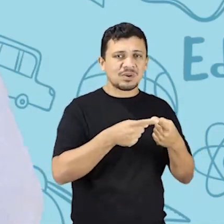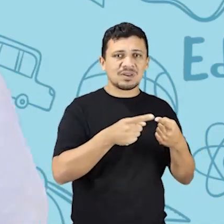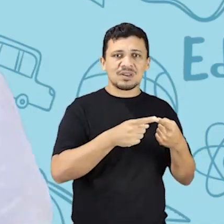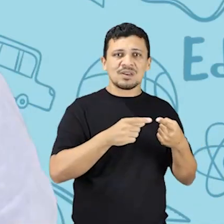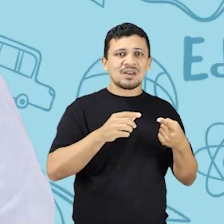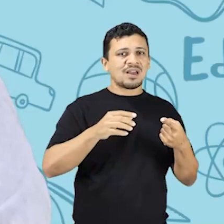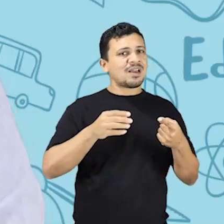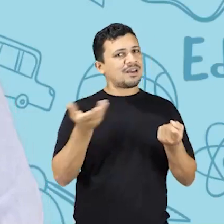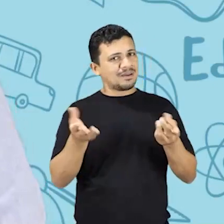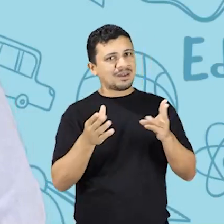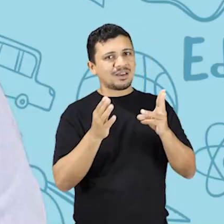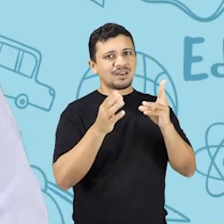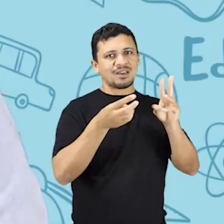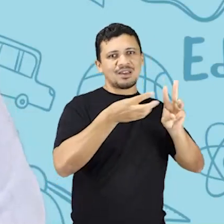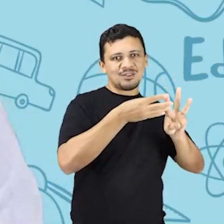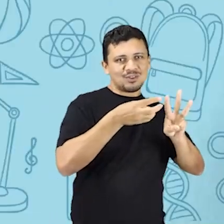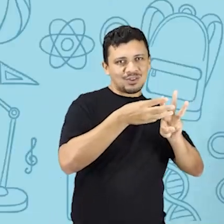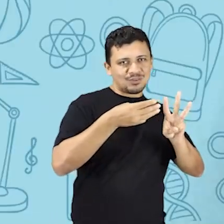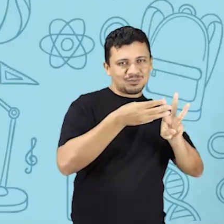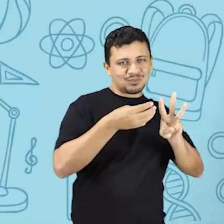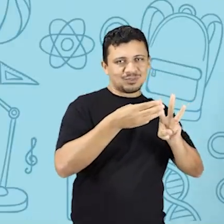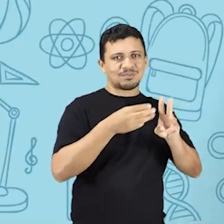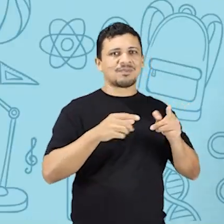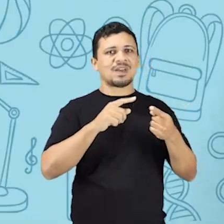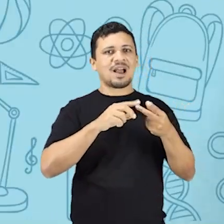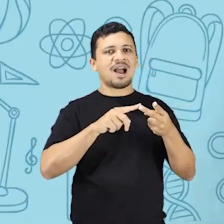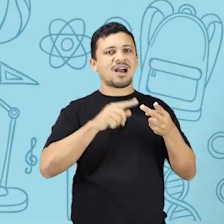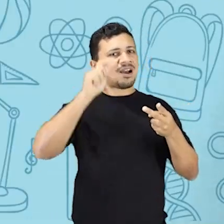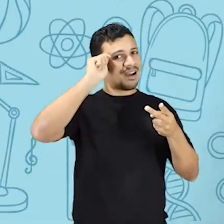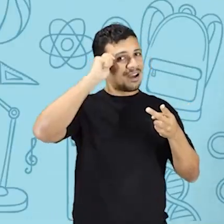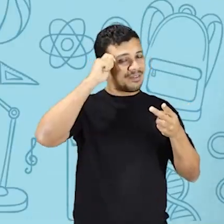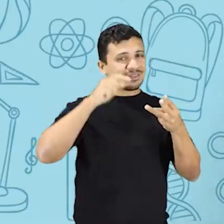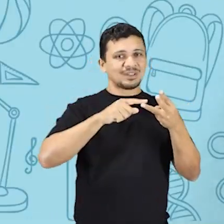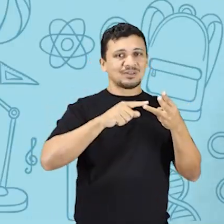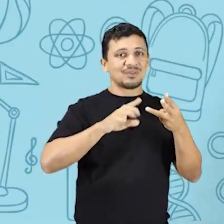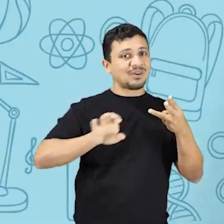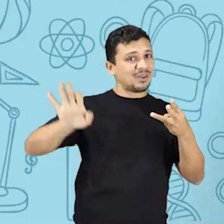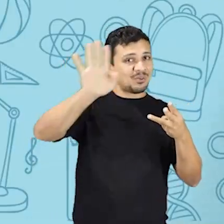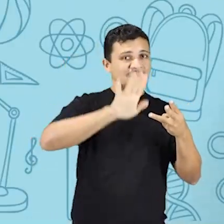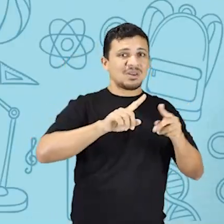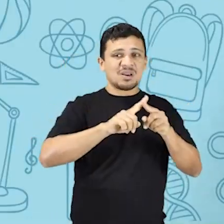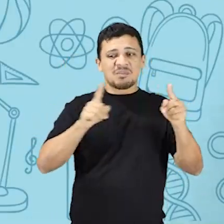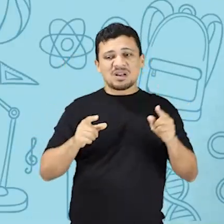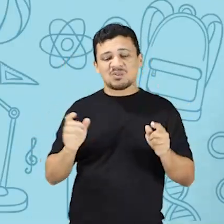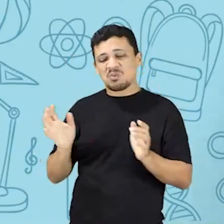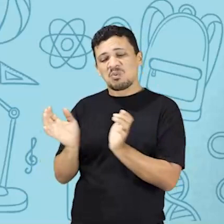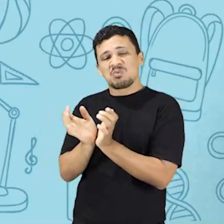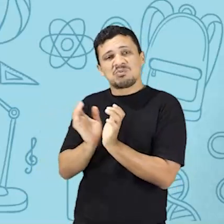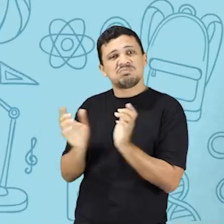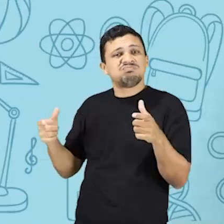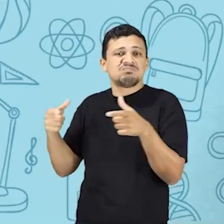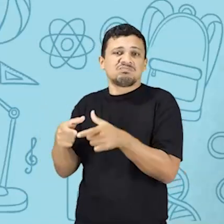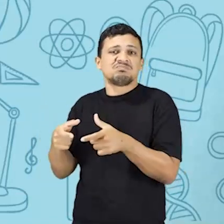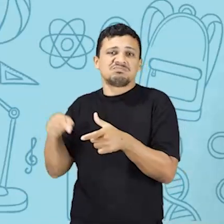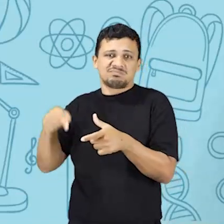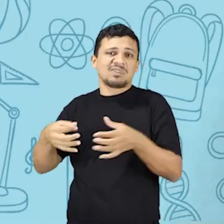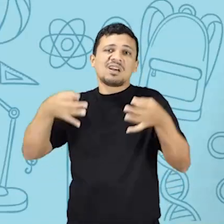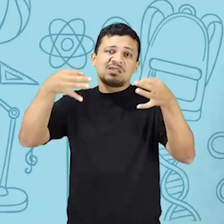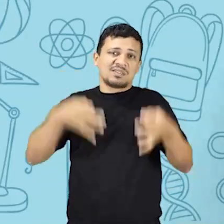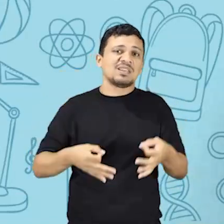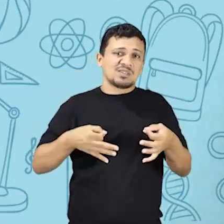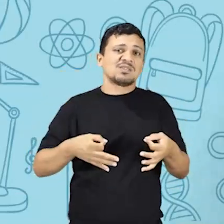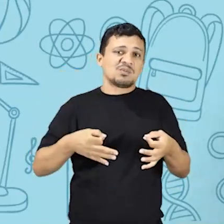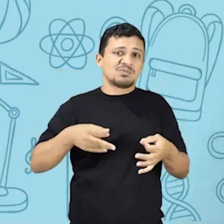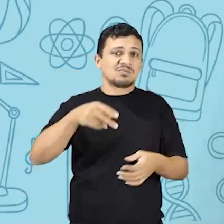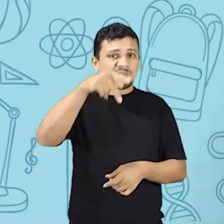indígenas, africanos e europeu. Mas, por interesse de uma minoria que esteve por muito tempo nas tomadas de decisões